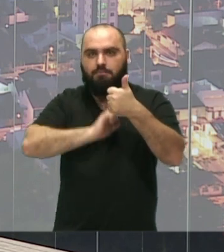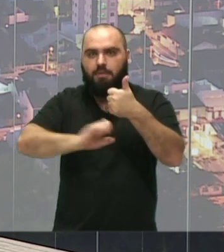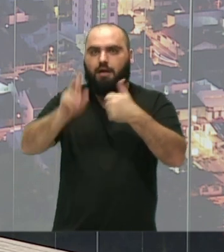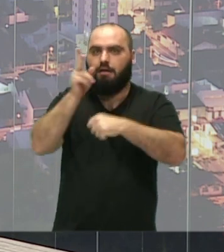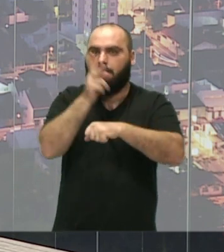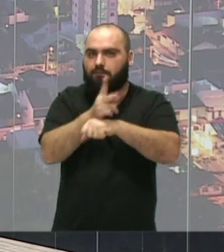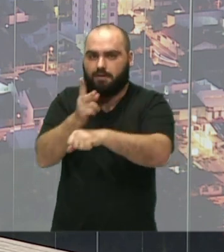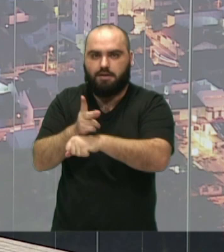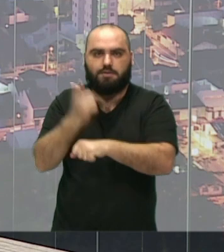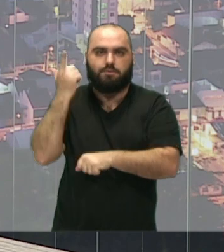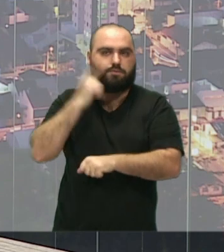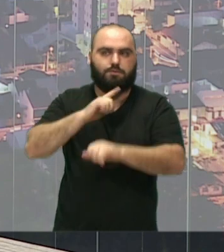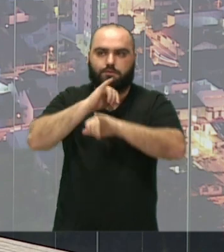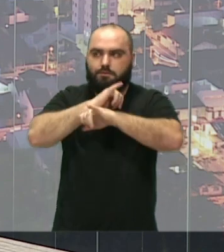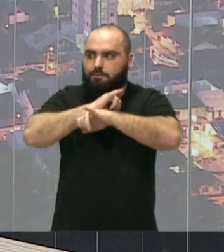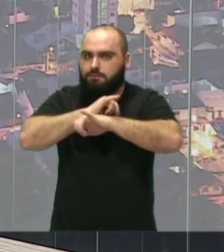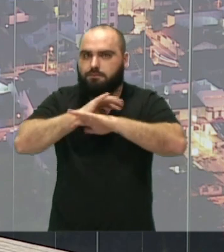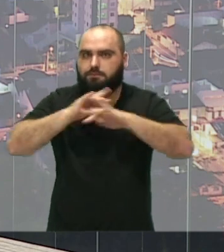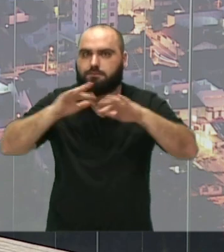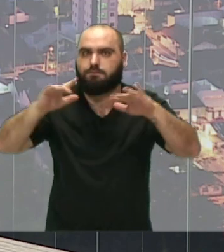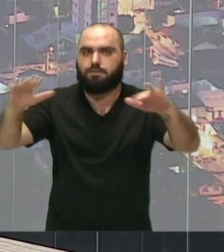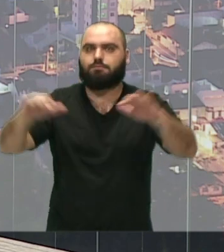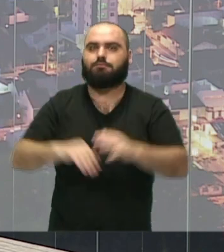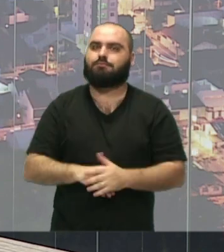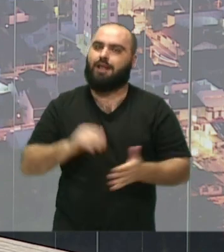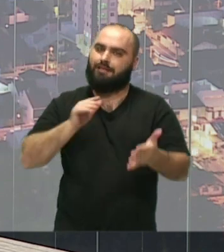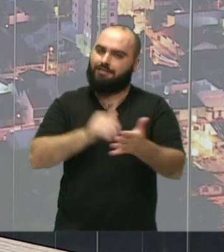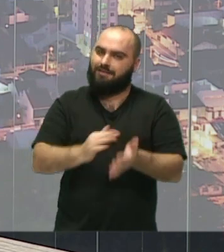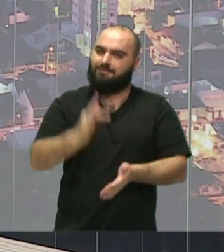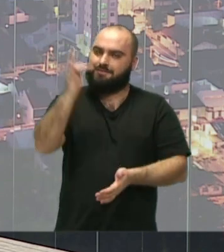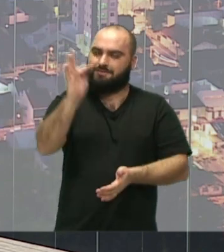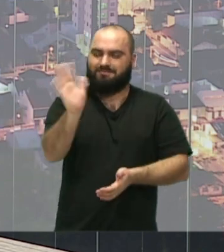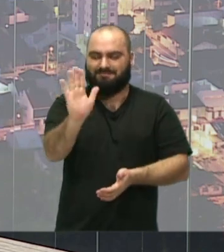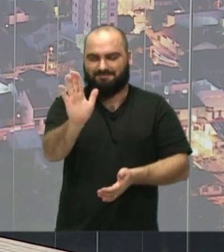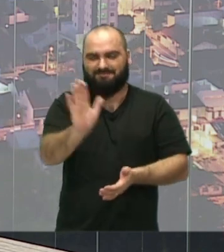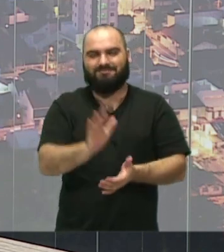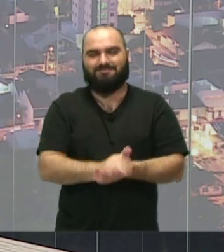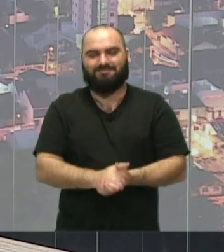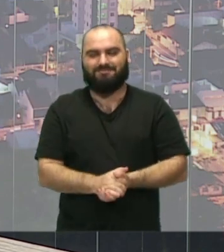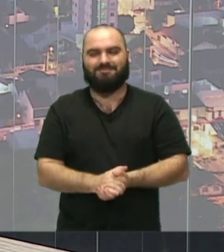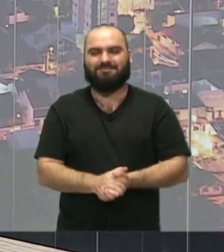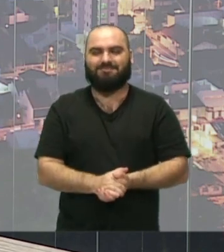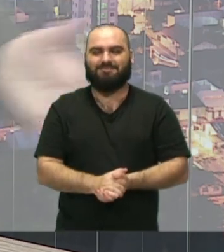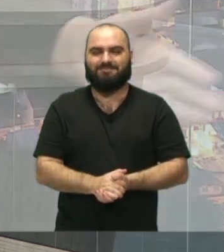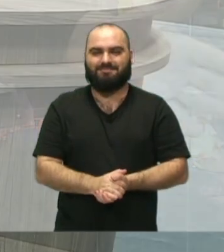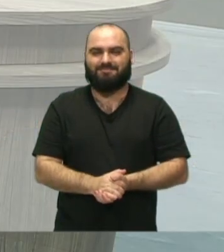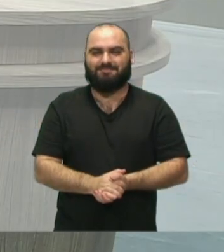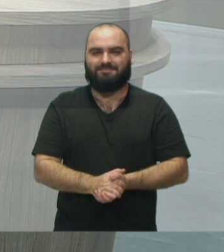vídeos e faça essa informação circular. Muito obrigada e até o próximo Câmara Aberta.